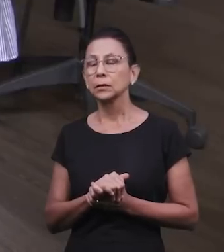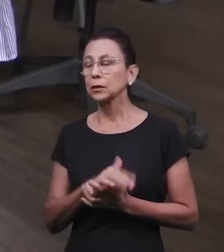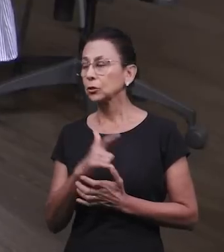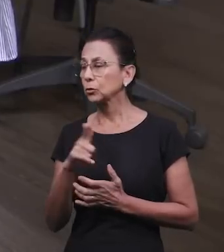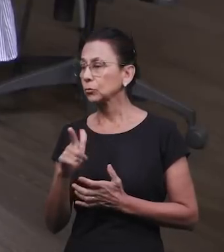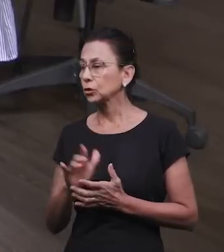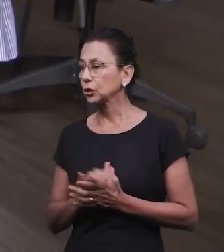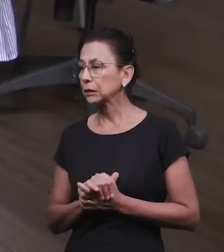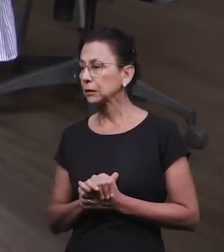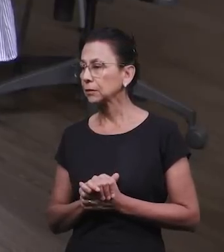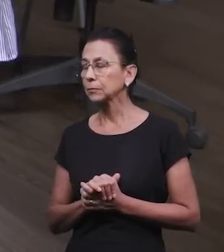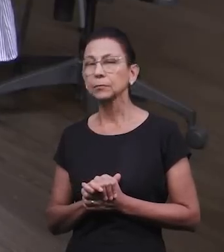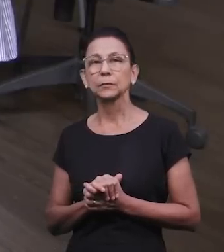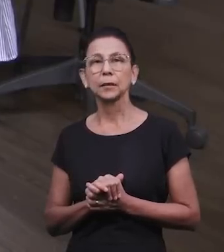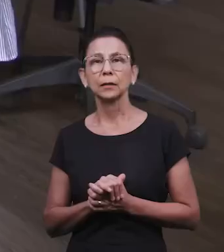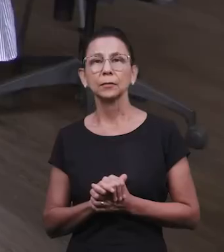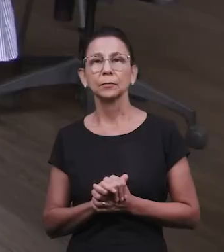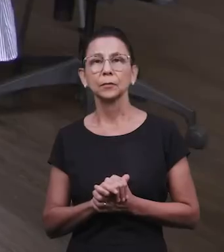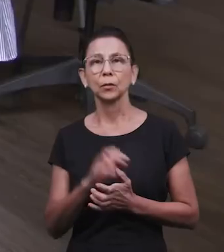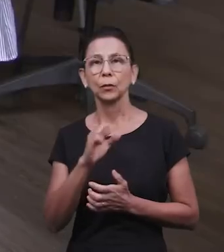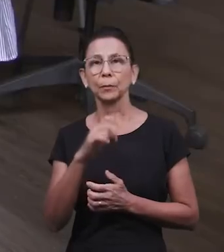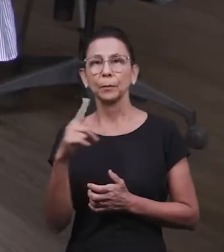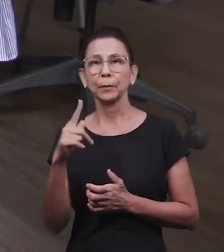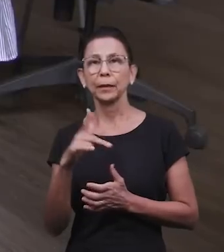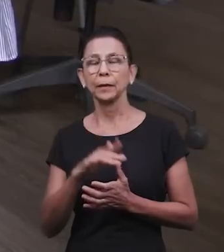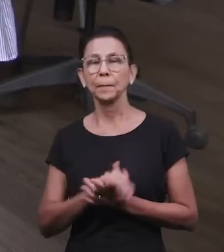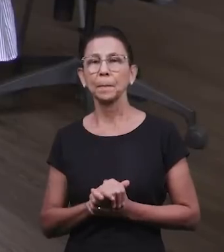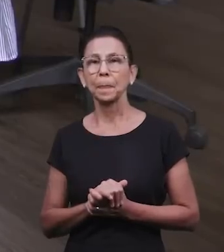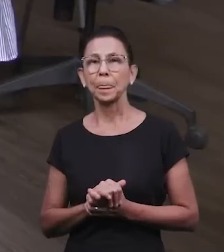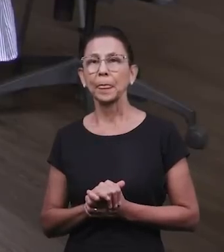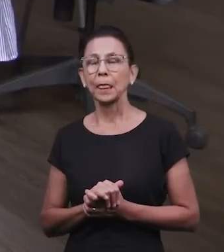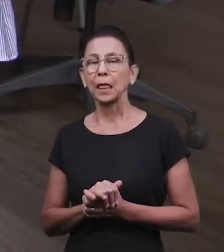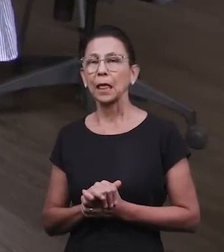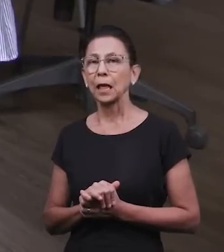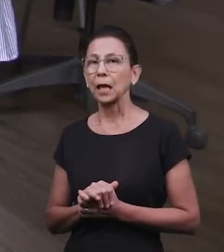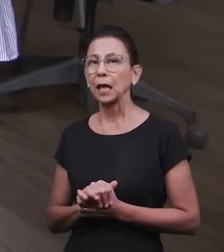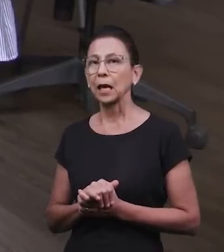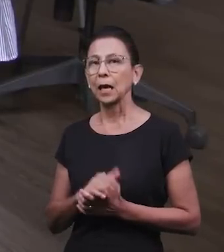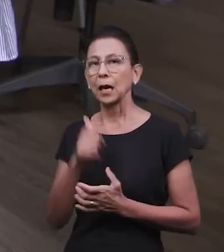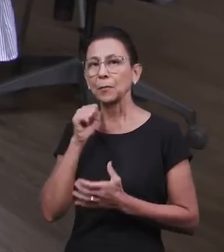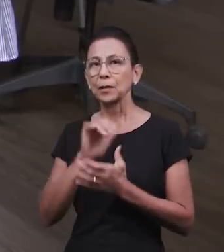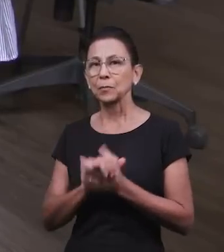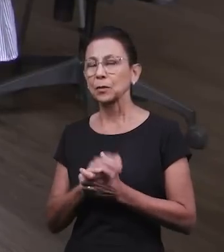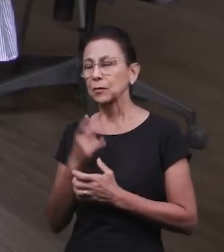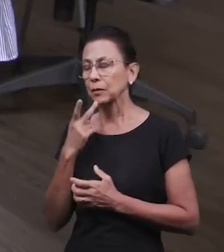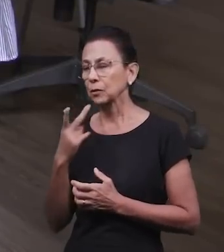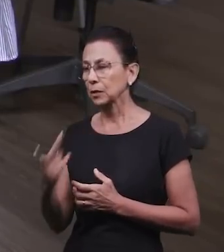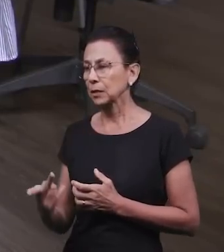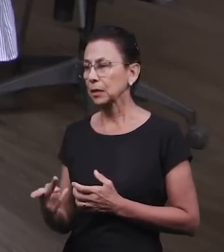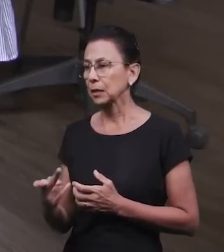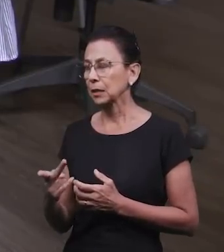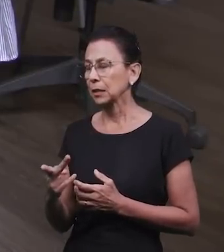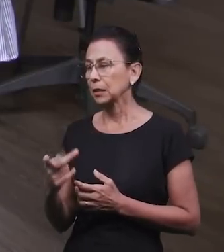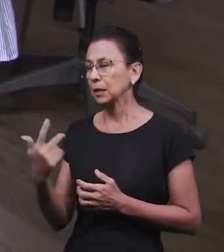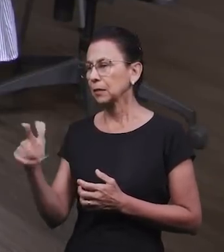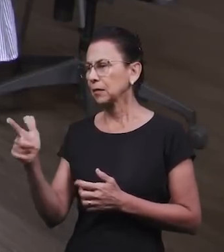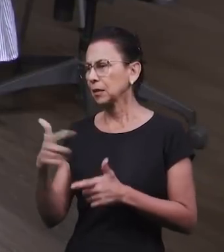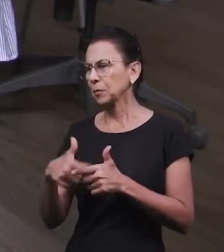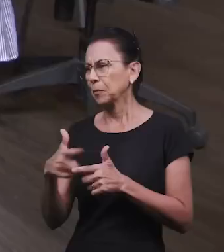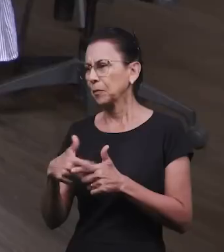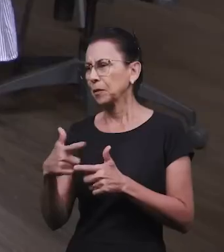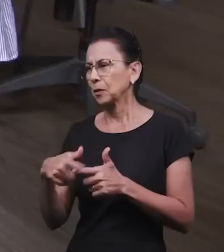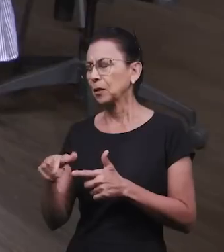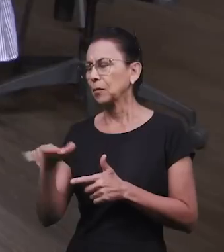tínhamos ainda o aplicativo, se tivéssemos eu tinha resolvido esse problema fácil. E a minha esposa disse, não tem problema não. E pegou a agenda dessa moça e